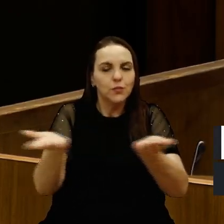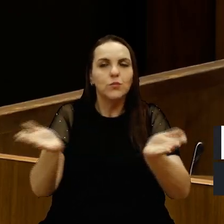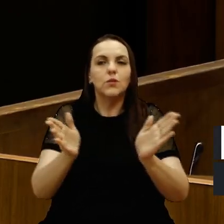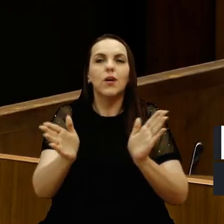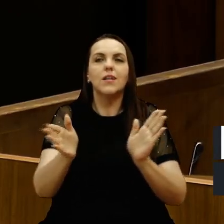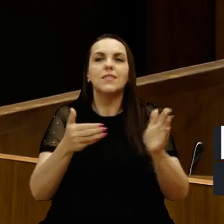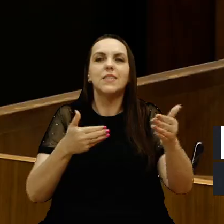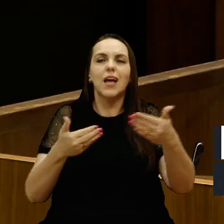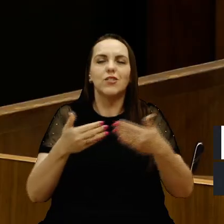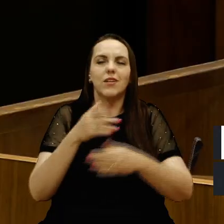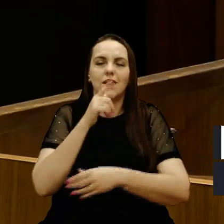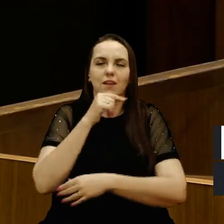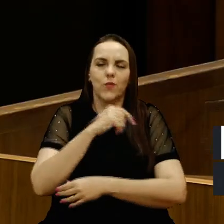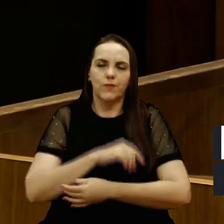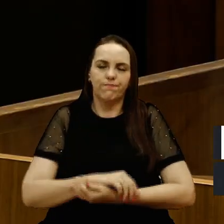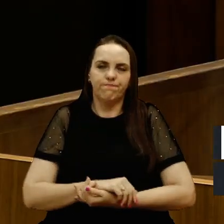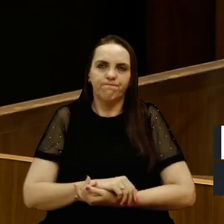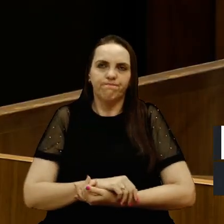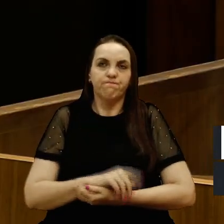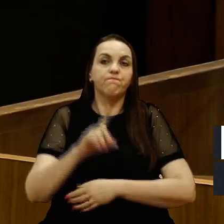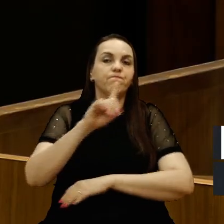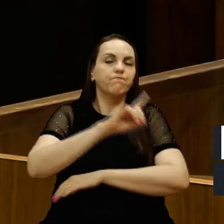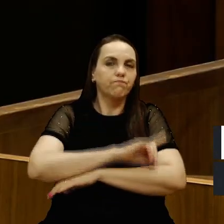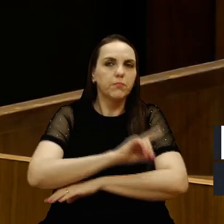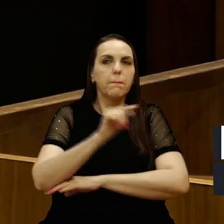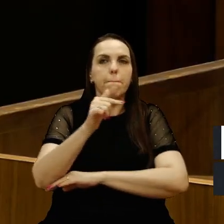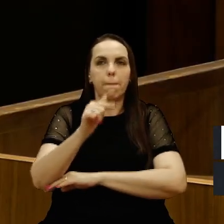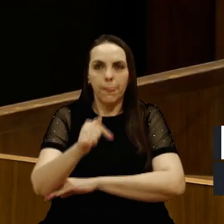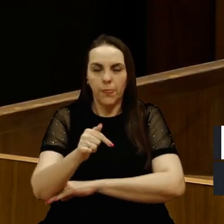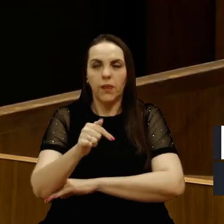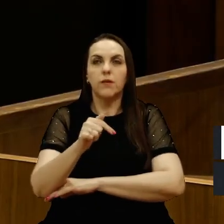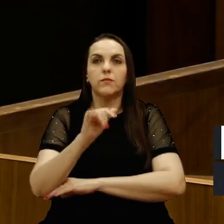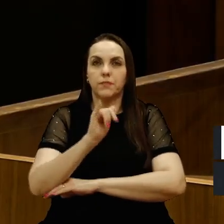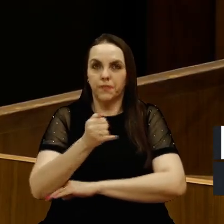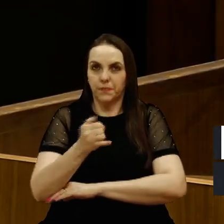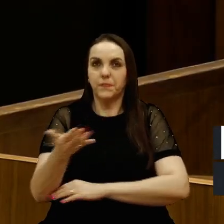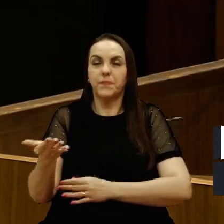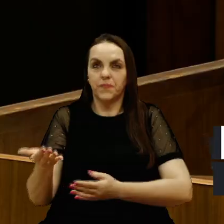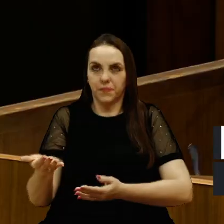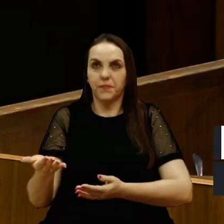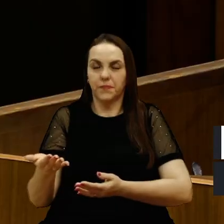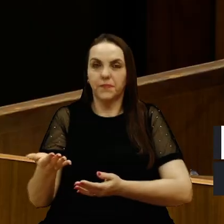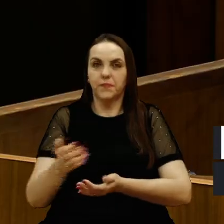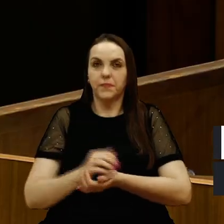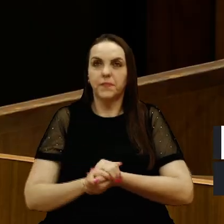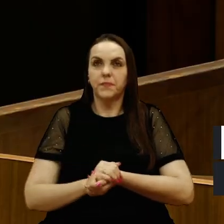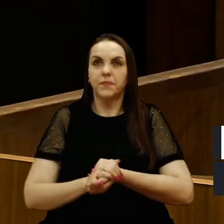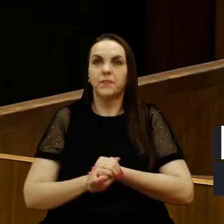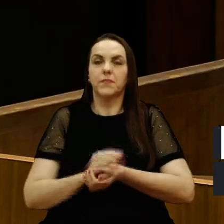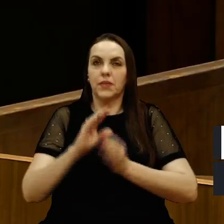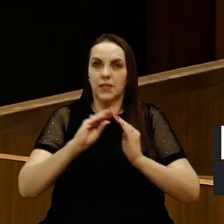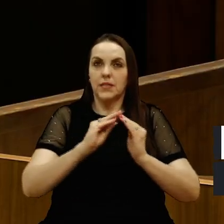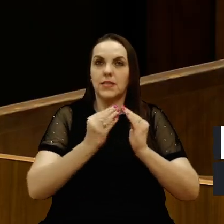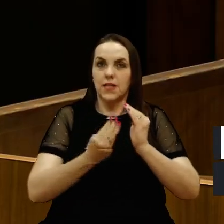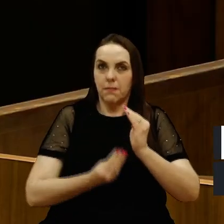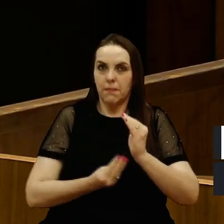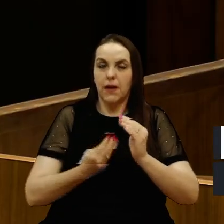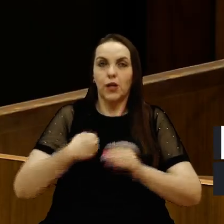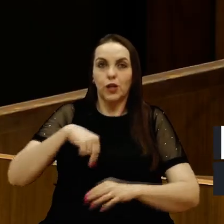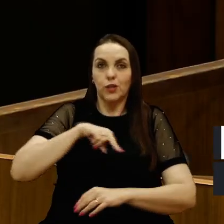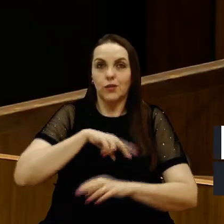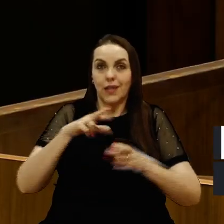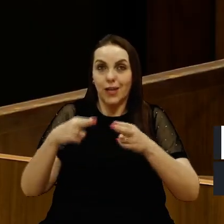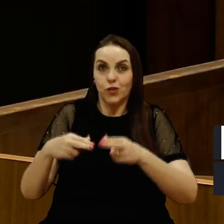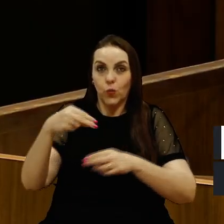d'água. E no dia 17 de janeiro, nós estaremos com o SAMAI na nossa região